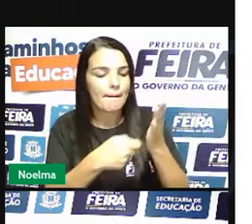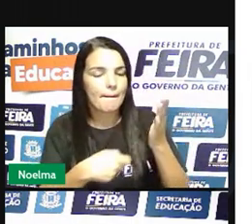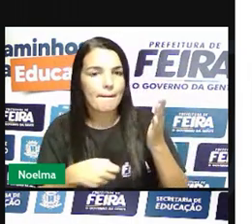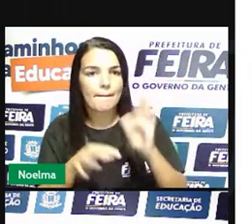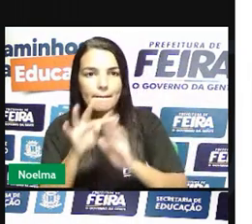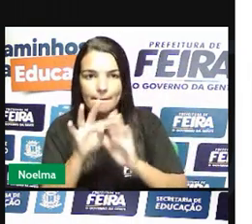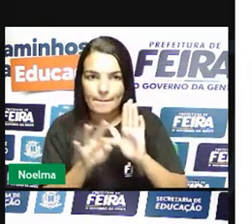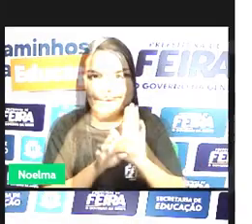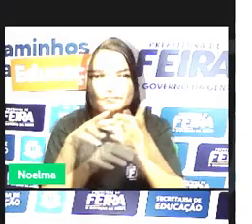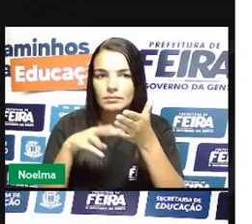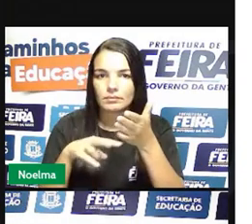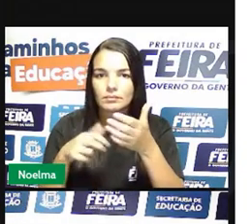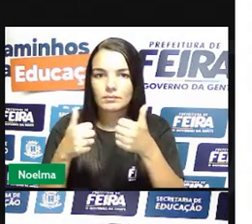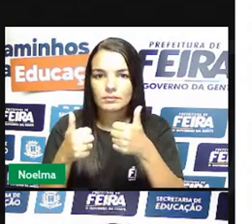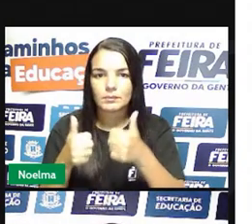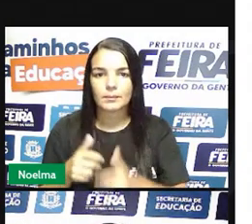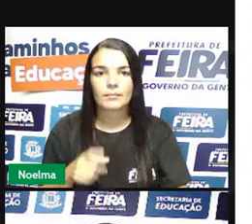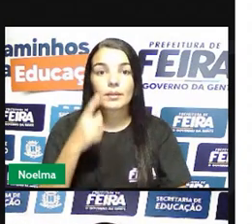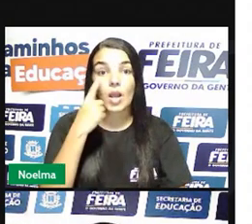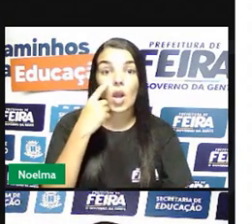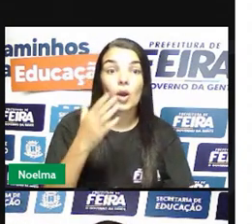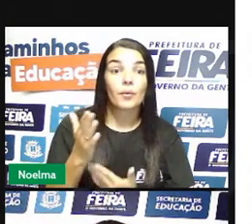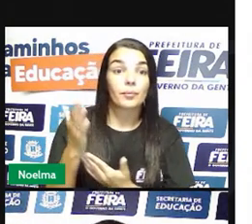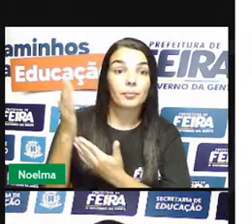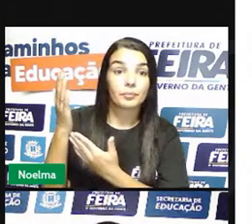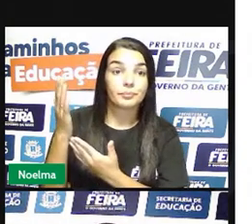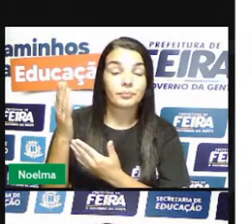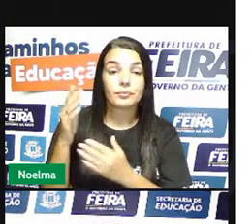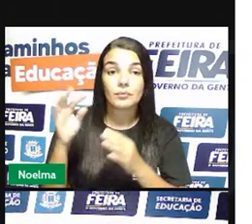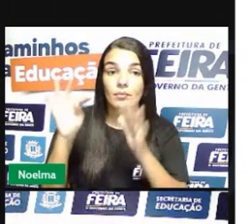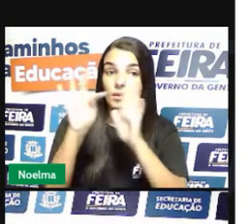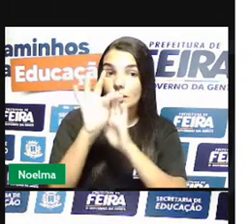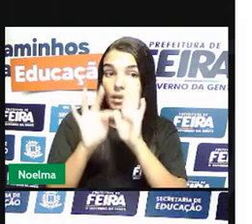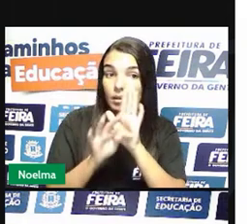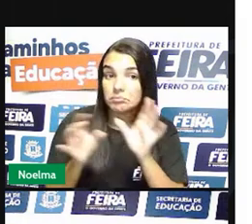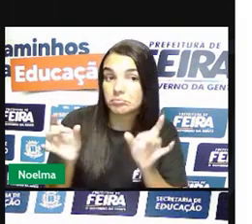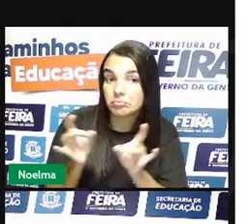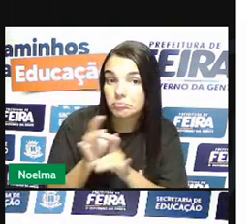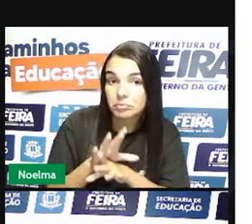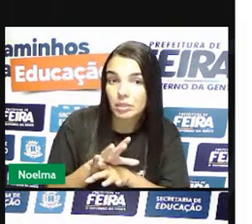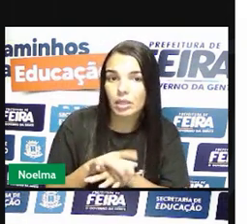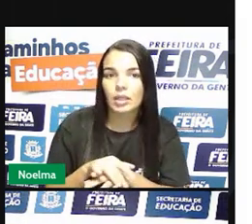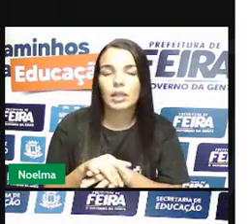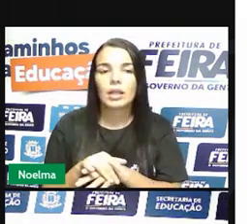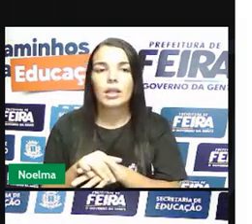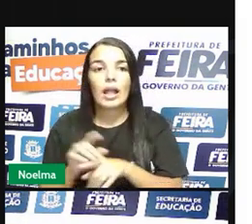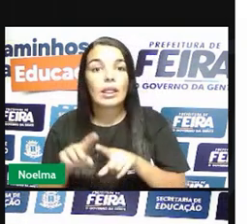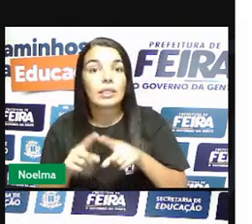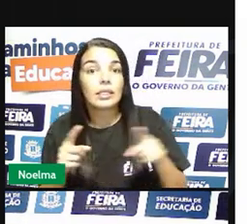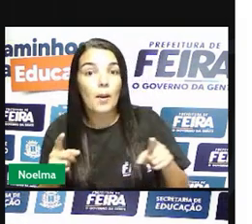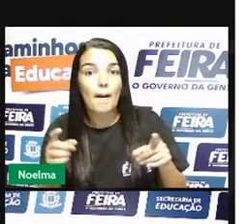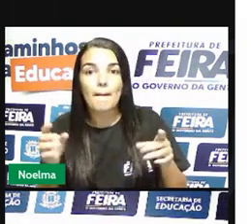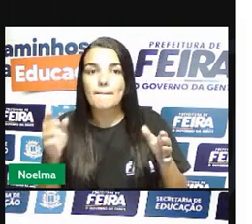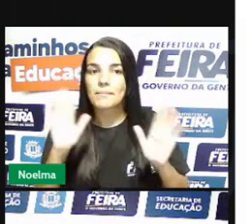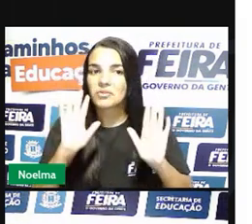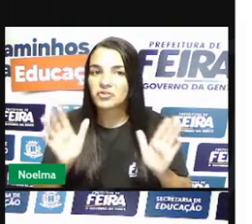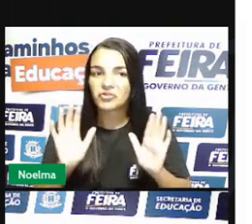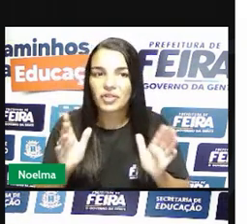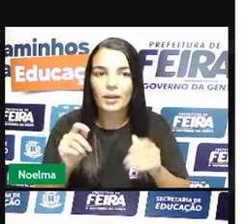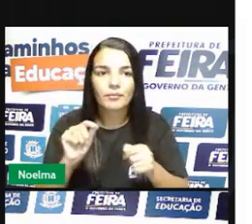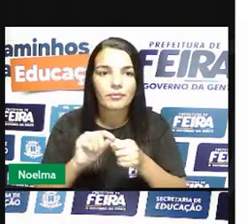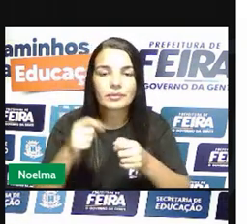texto, certo? Aqui nós temos. Exemplo de conclusão. Portanto, medidas